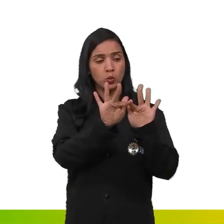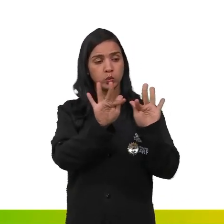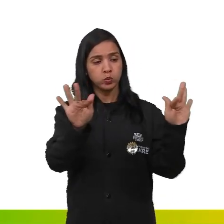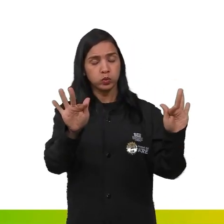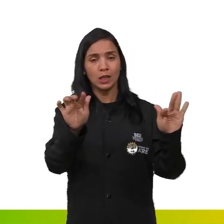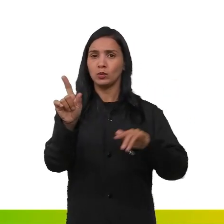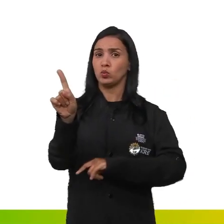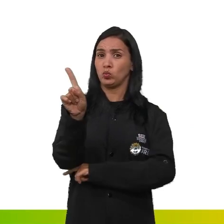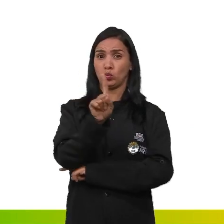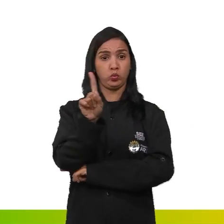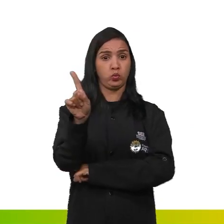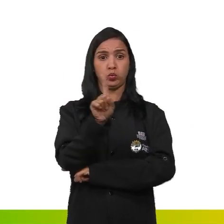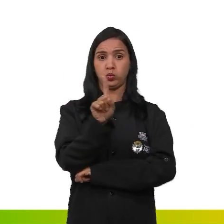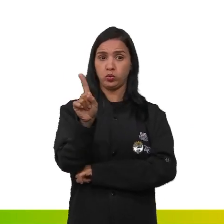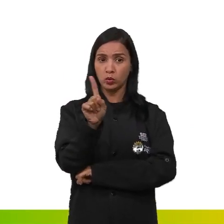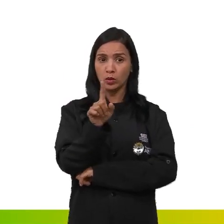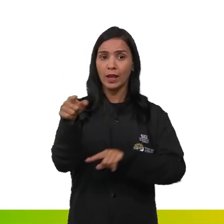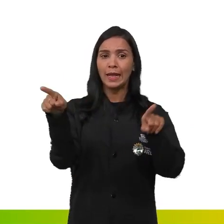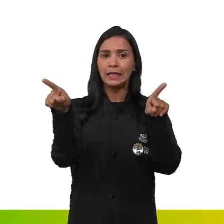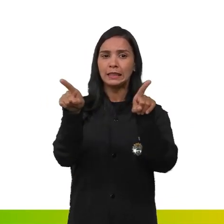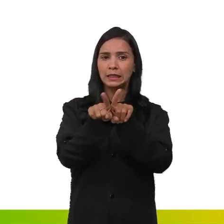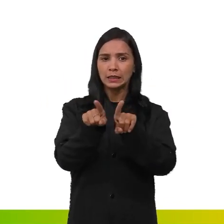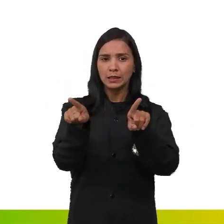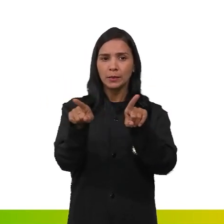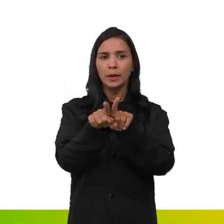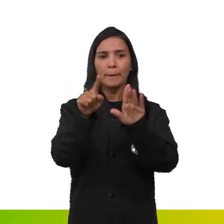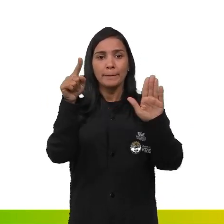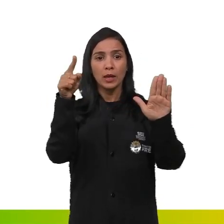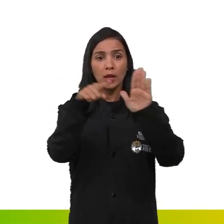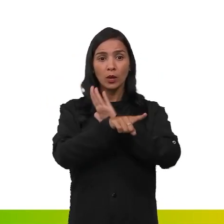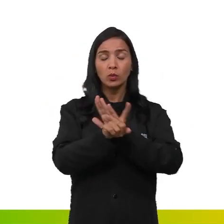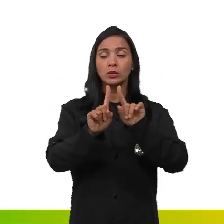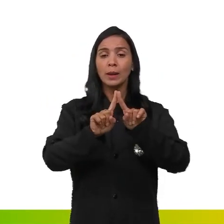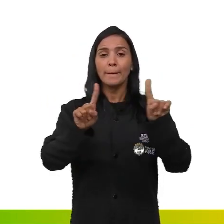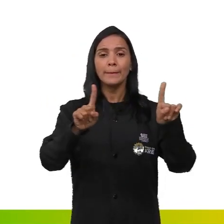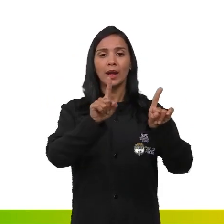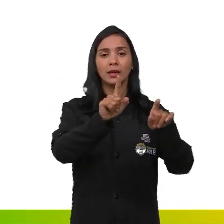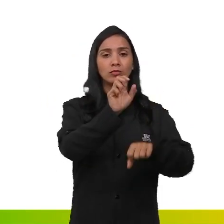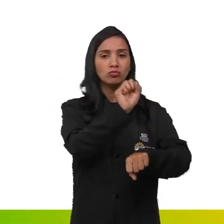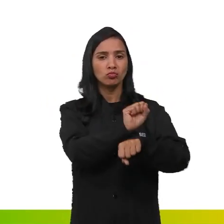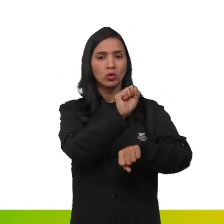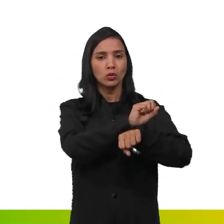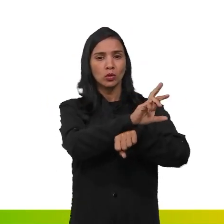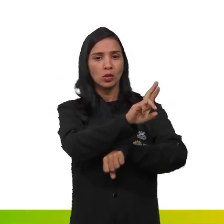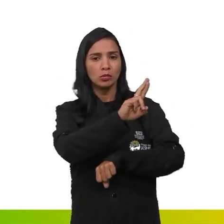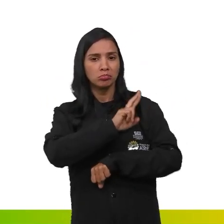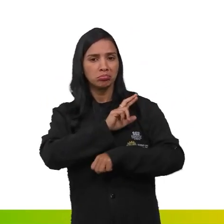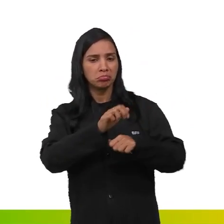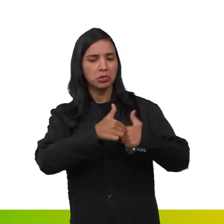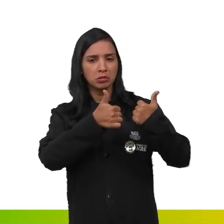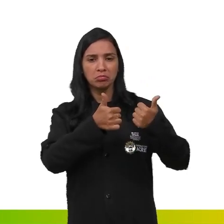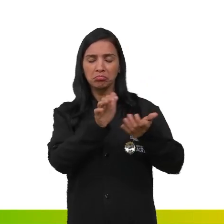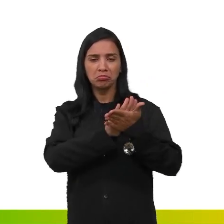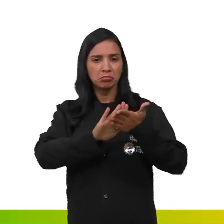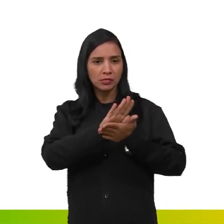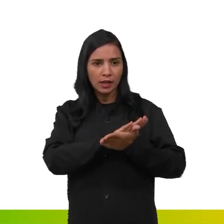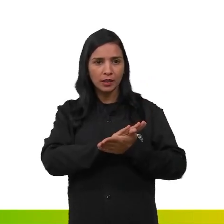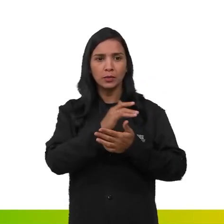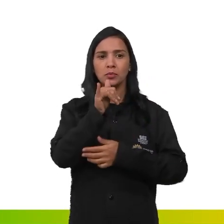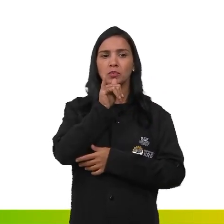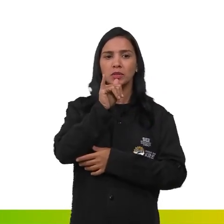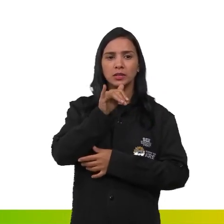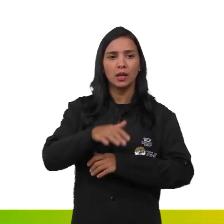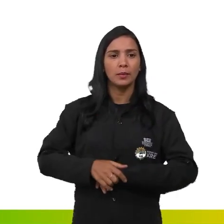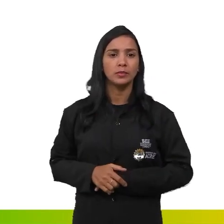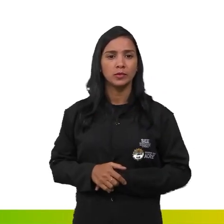perguntas que não esperam uma resposta positiva específica. Por exemplo, I